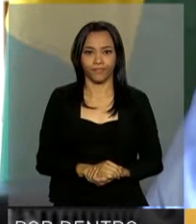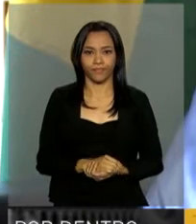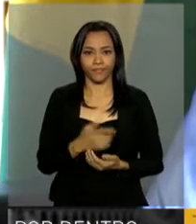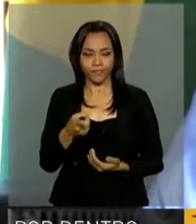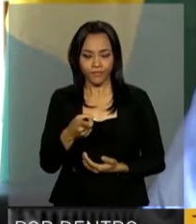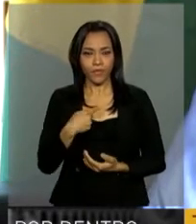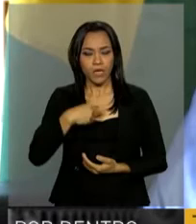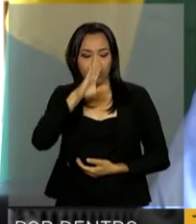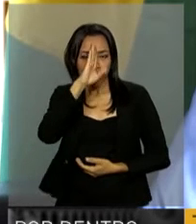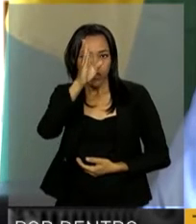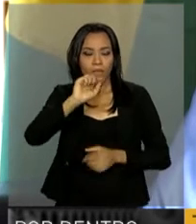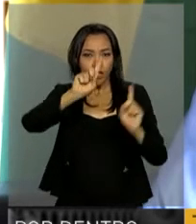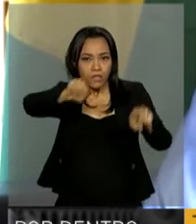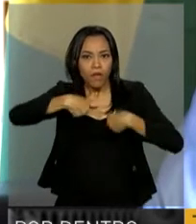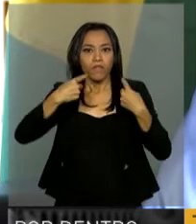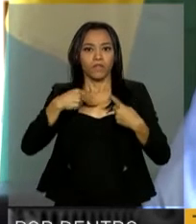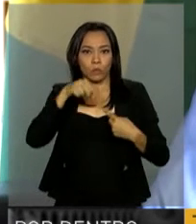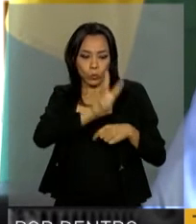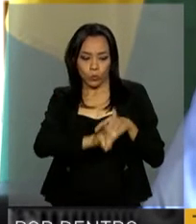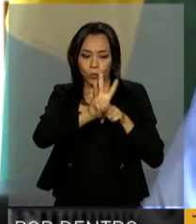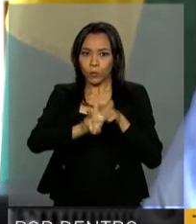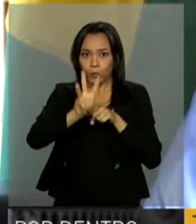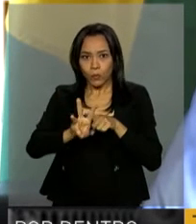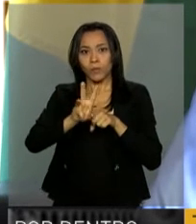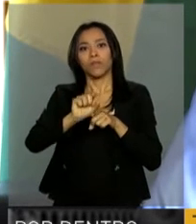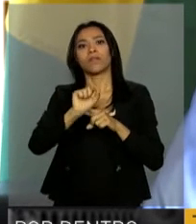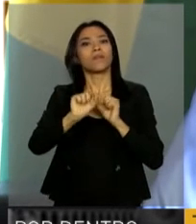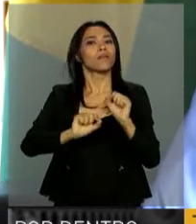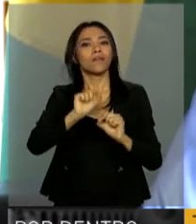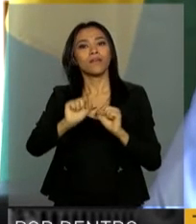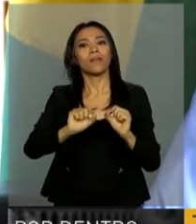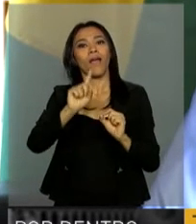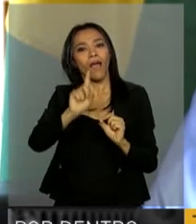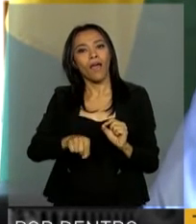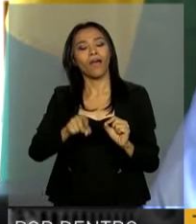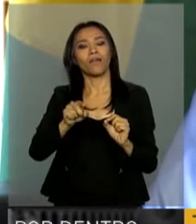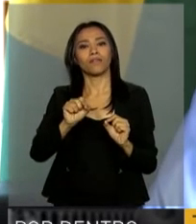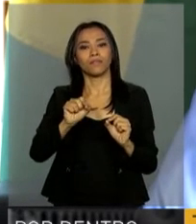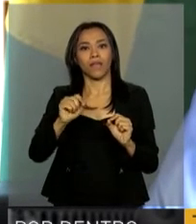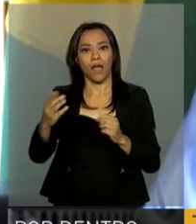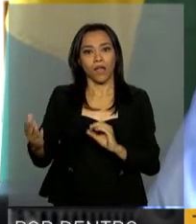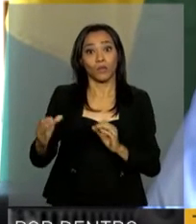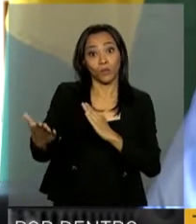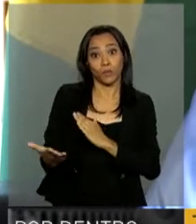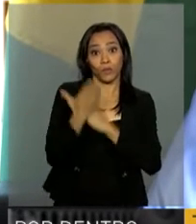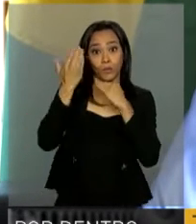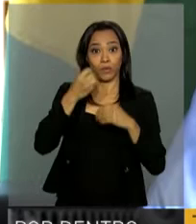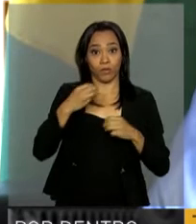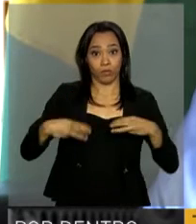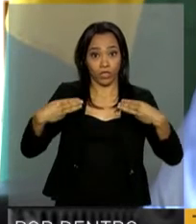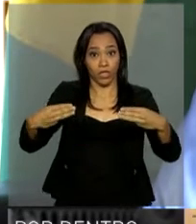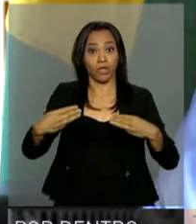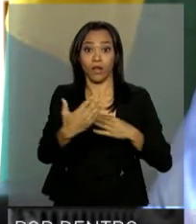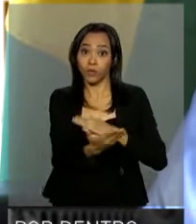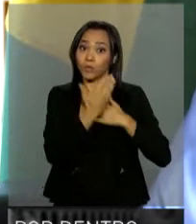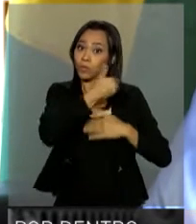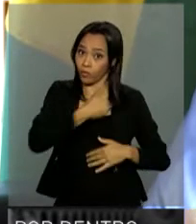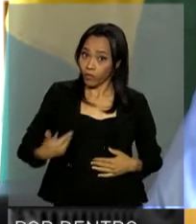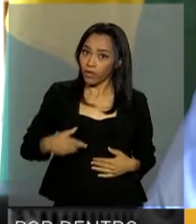dos principais desafios da transparência como acréscimo ao Ministério e ao governo é